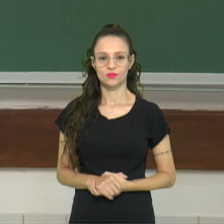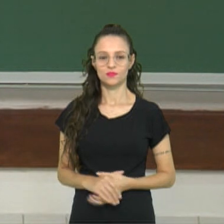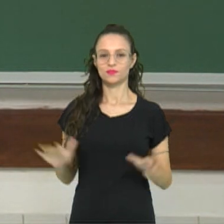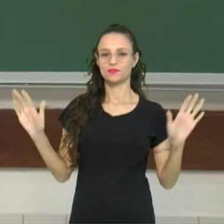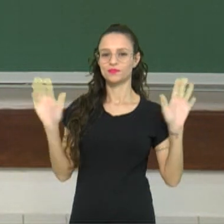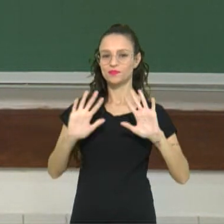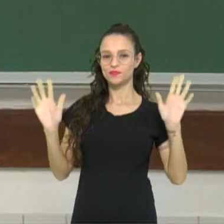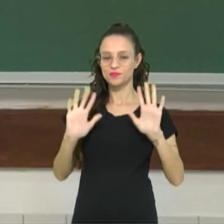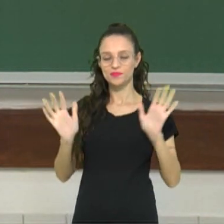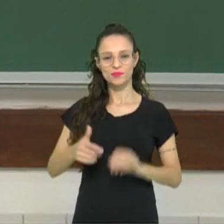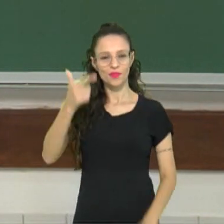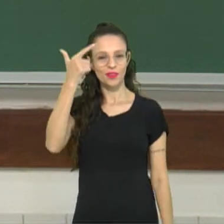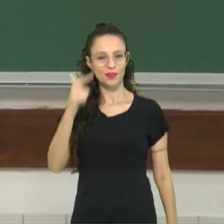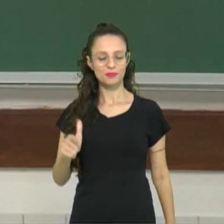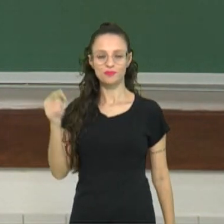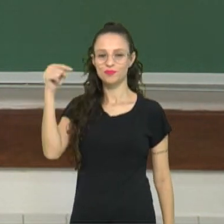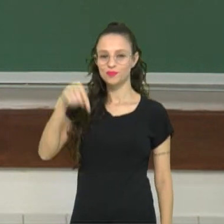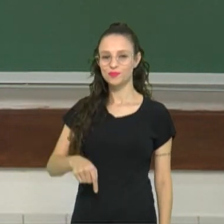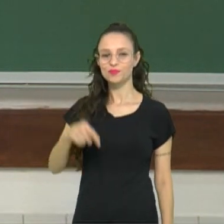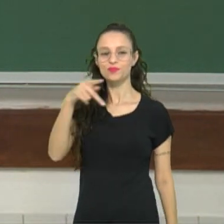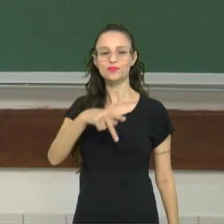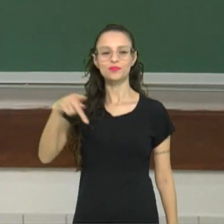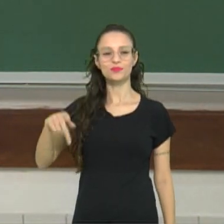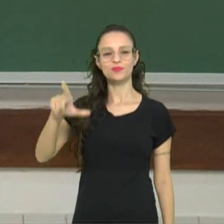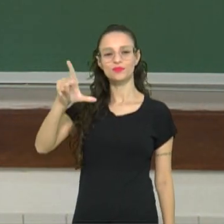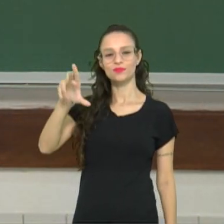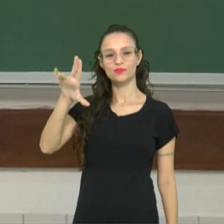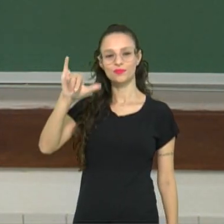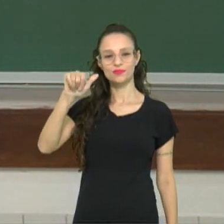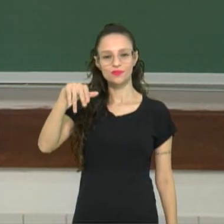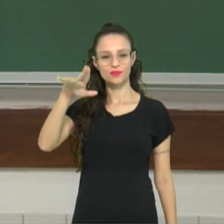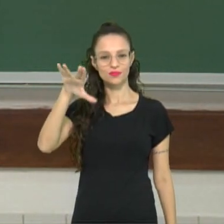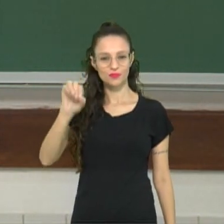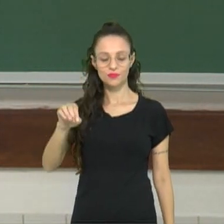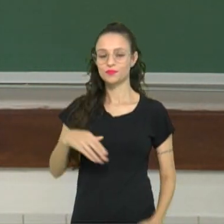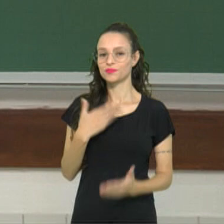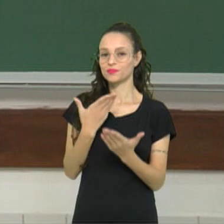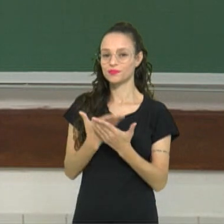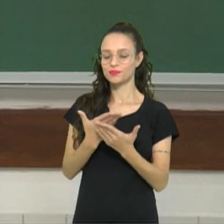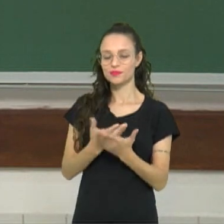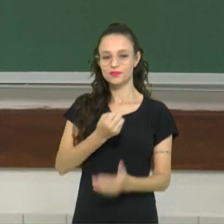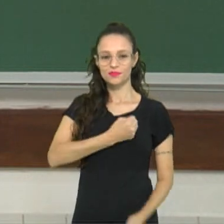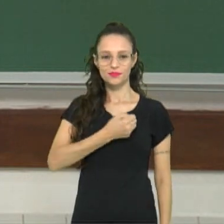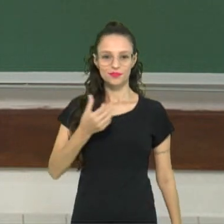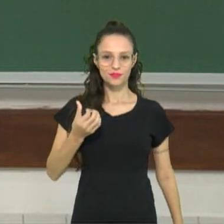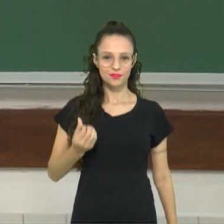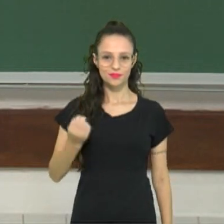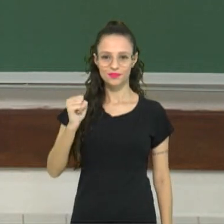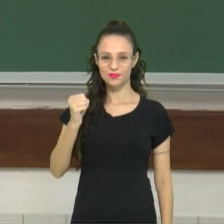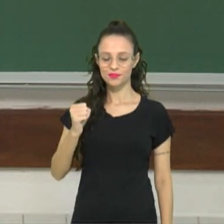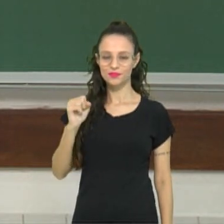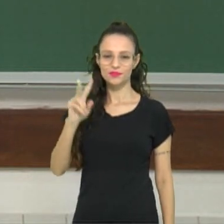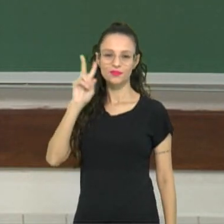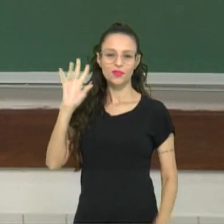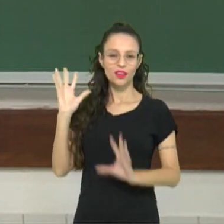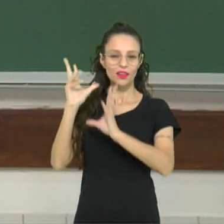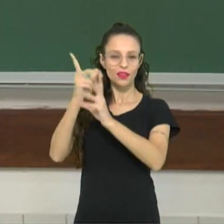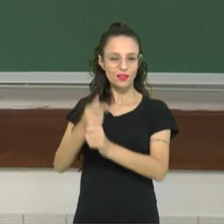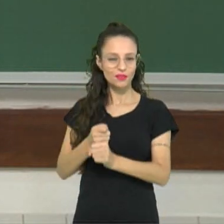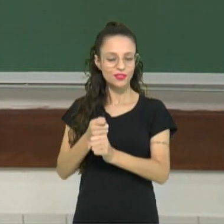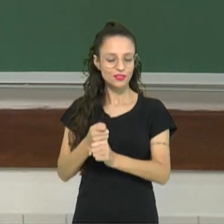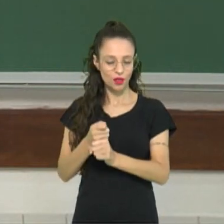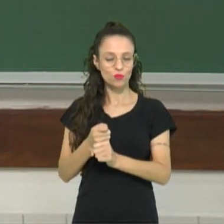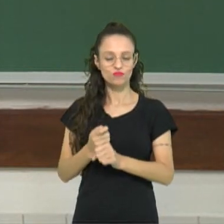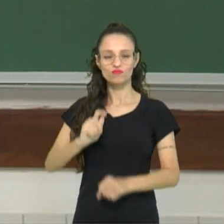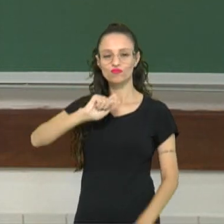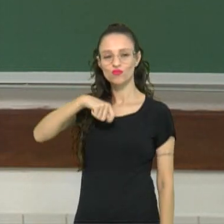Fala galera, mais uma vez com vocês, professor Luciano. Já estamos na aula 68 e vamos fazer uma revisão trimestral de várias coisas que a